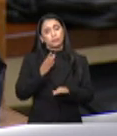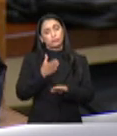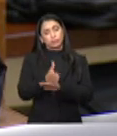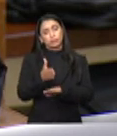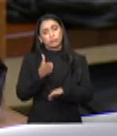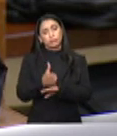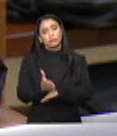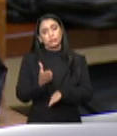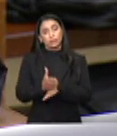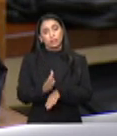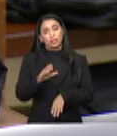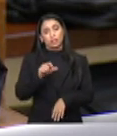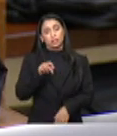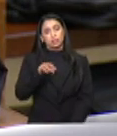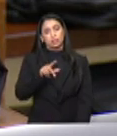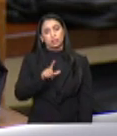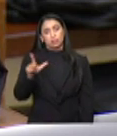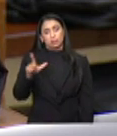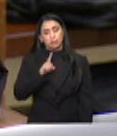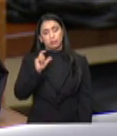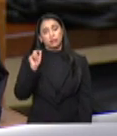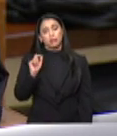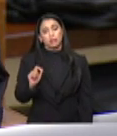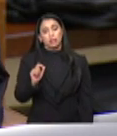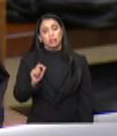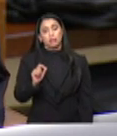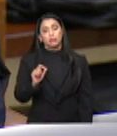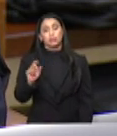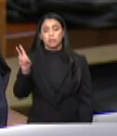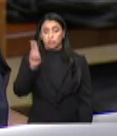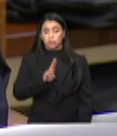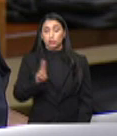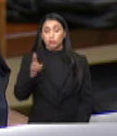bens civilizatórios e de consumo.